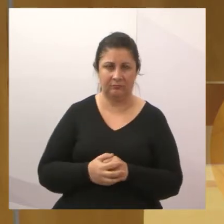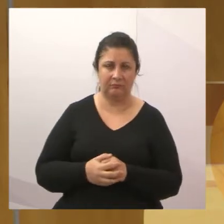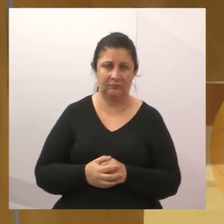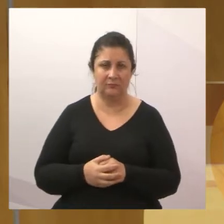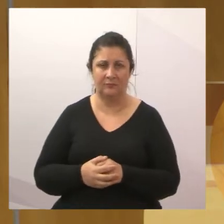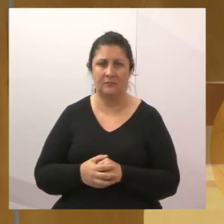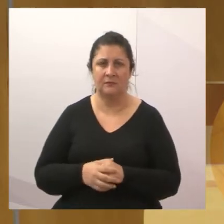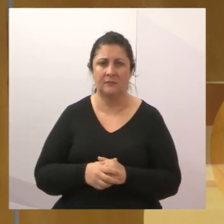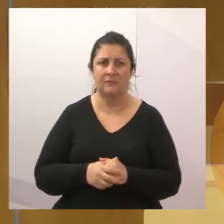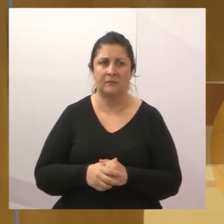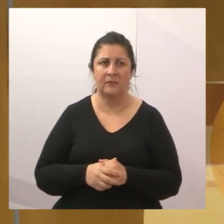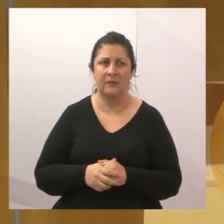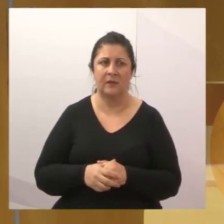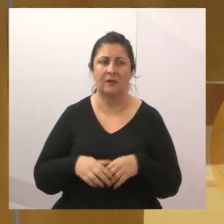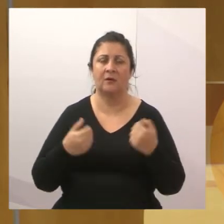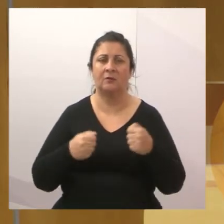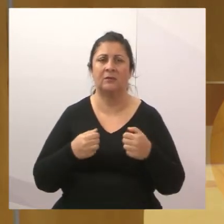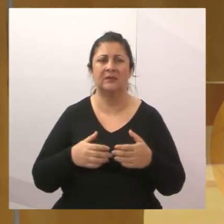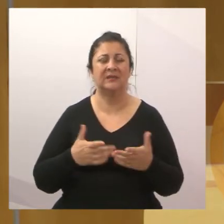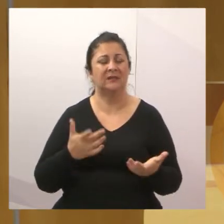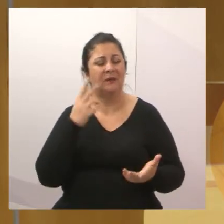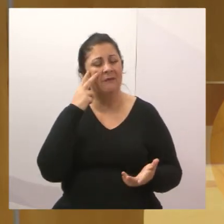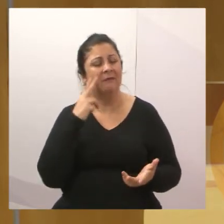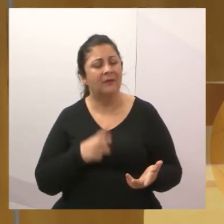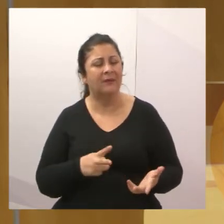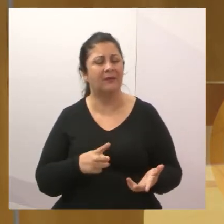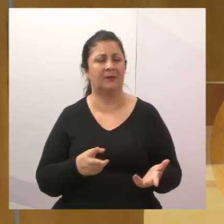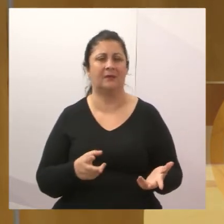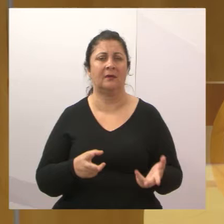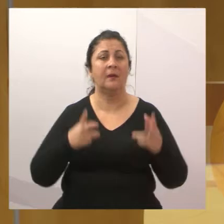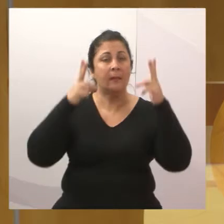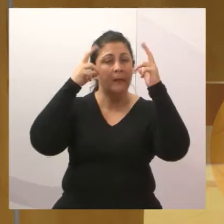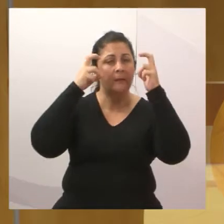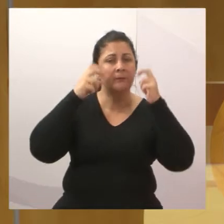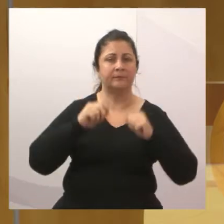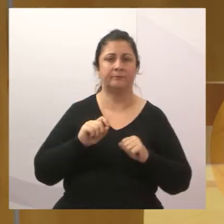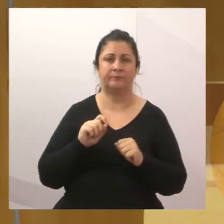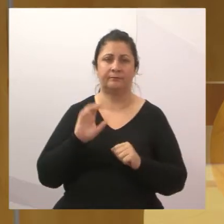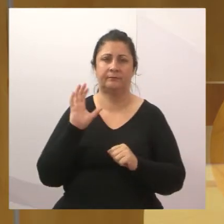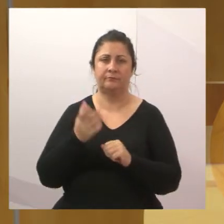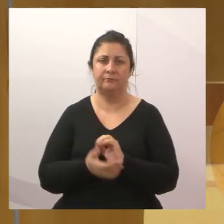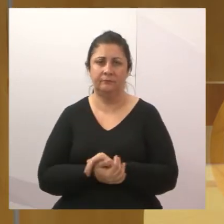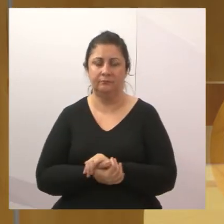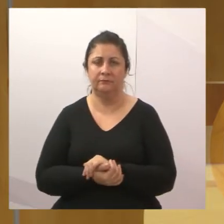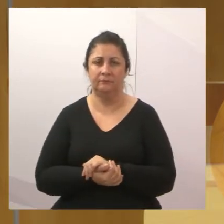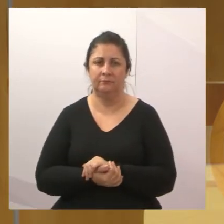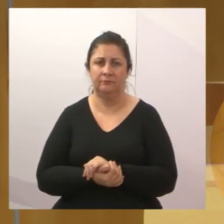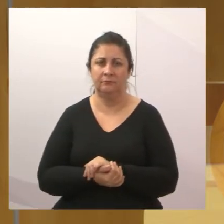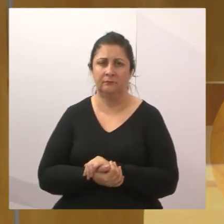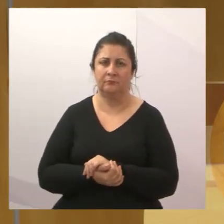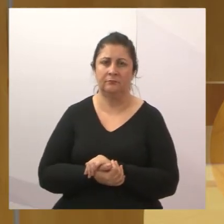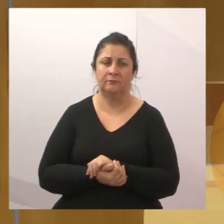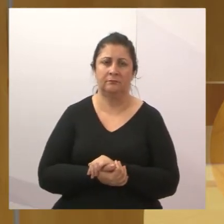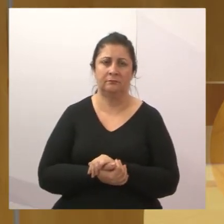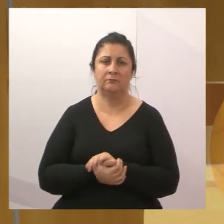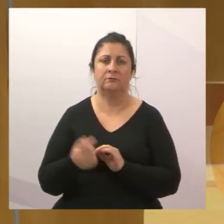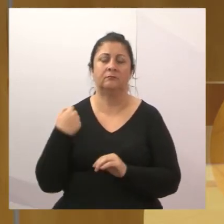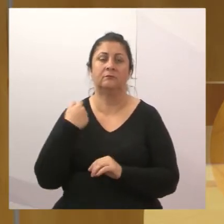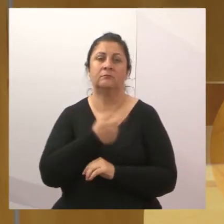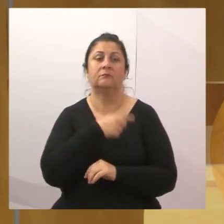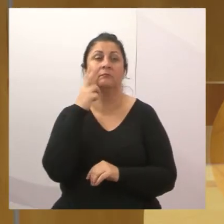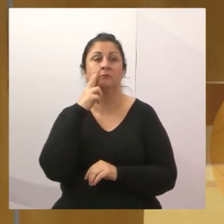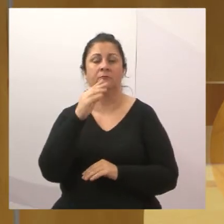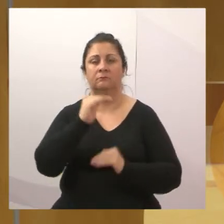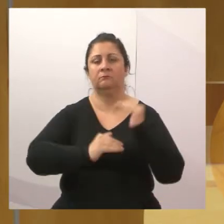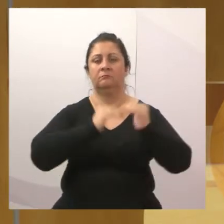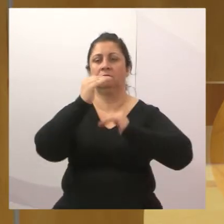gente tem que colocar um pouco a mão na ferida e reconhecer que agora que a gente pode falar que nós estamos vendo o desenvolvimento da